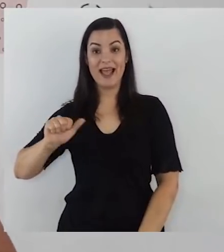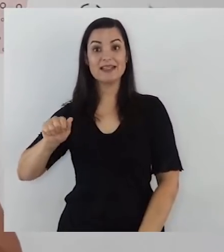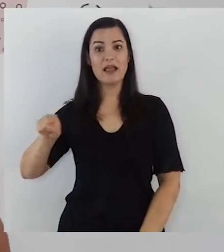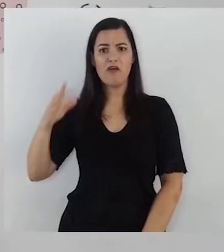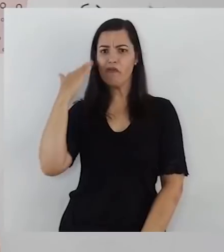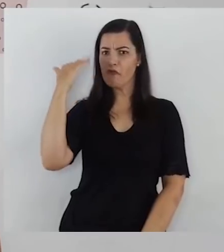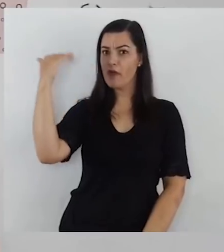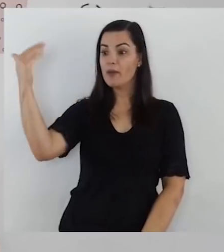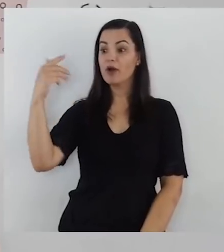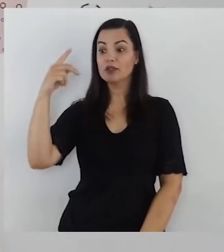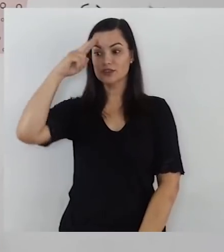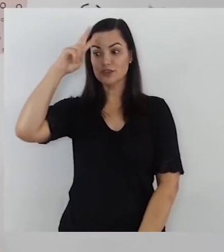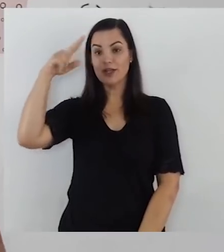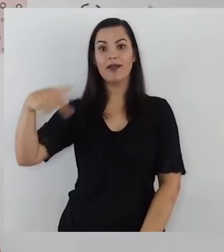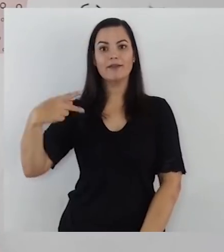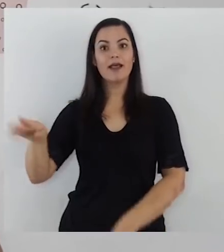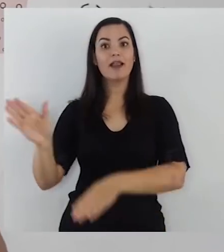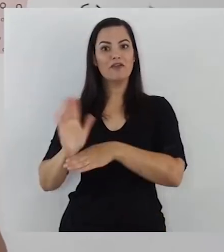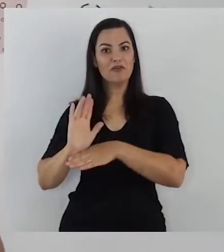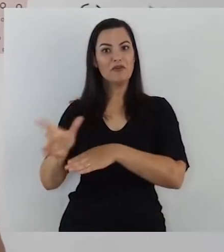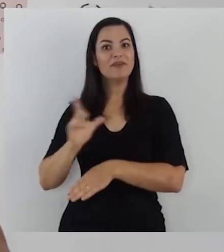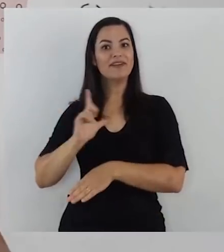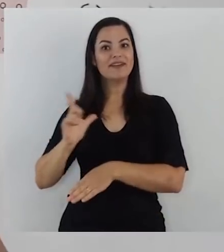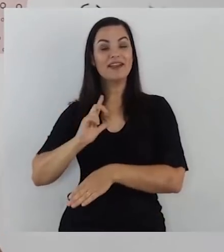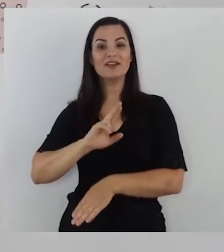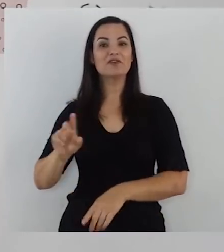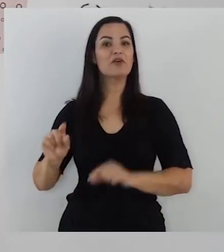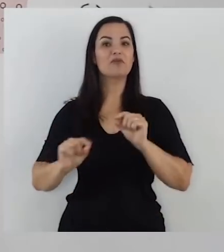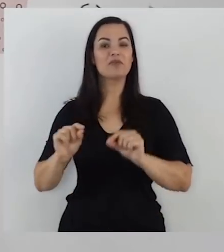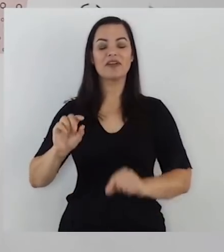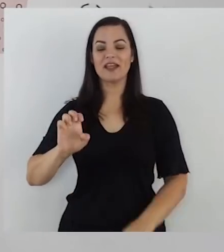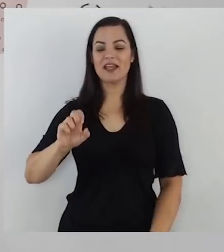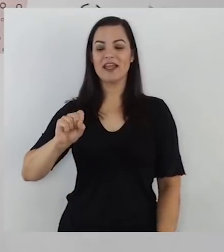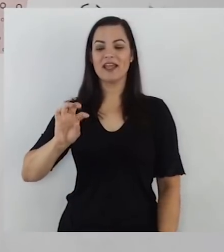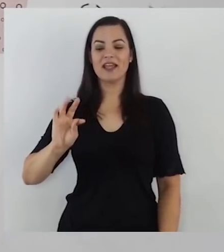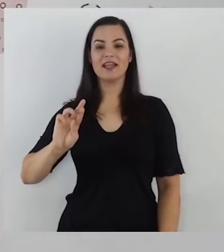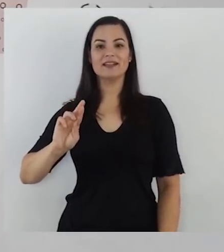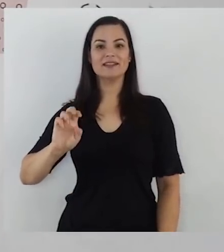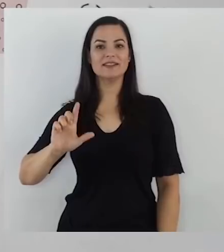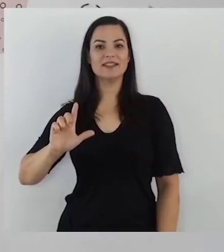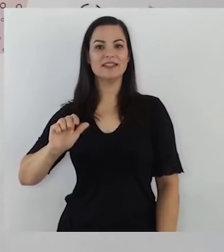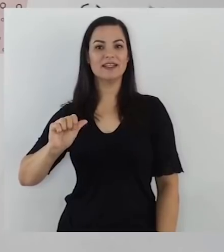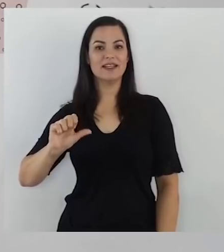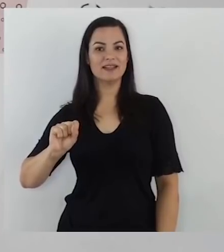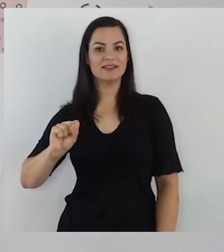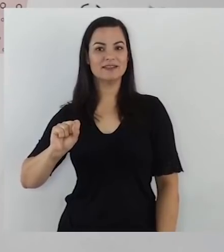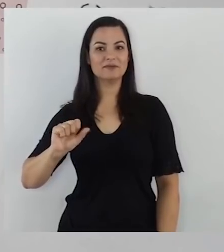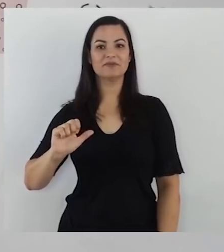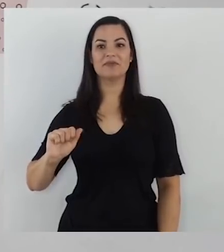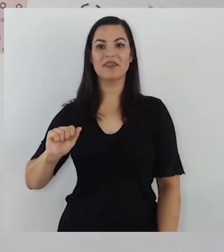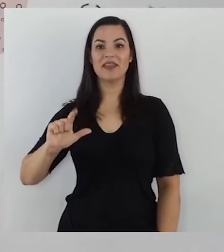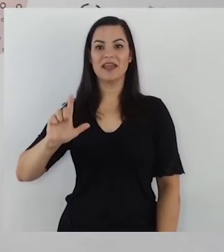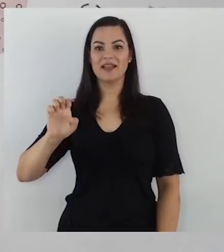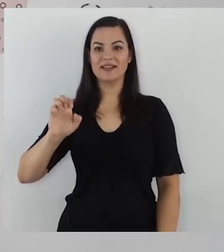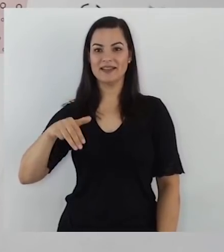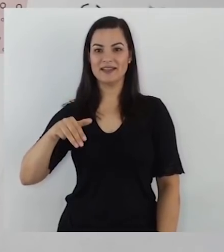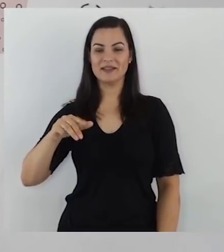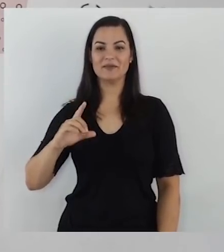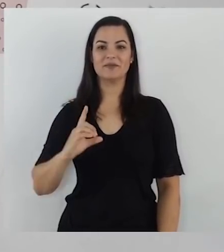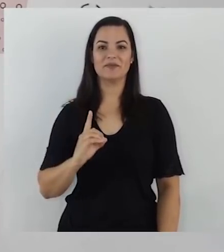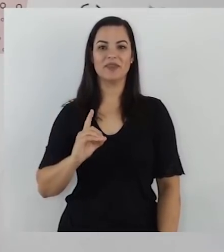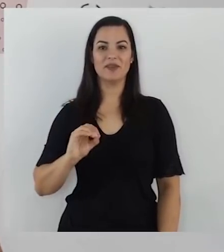foi contada até num filme. Sabe qual é o nome desse filme? Estrelas Além do Tempo. Olha que legal. Por